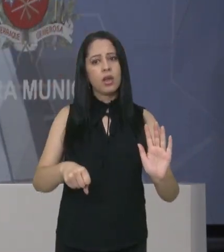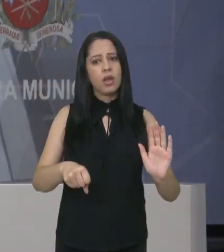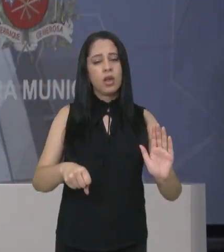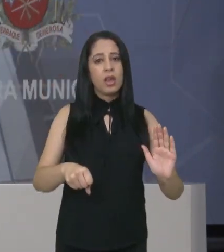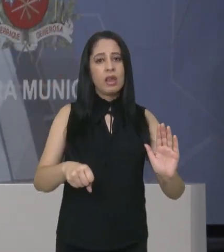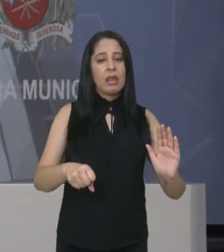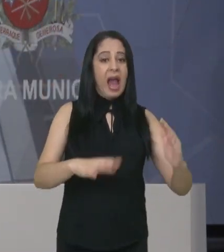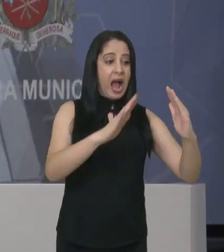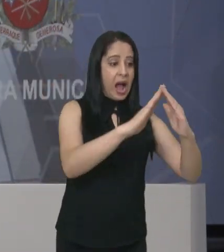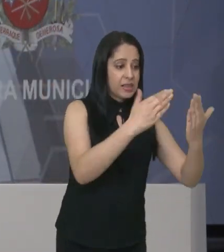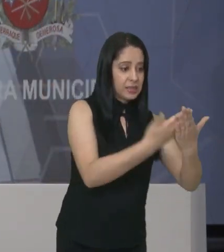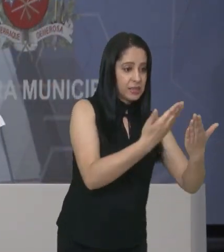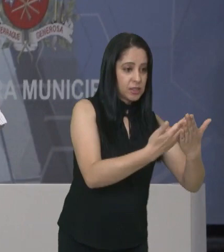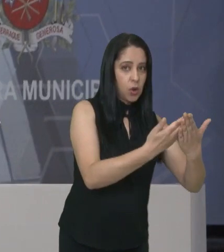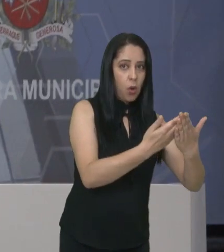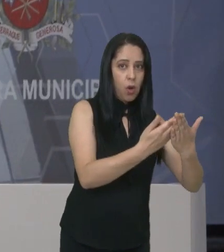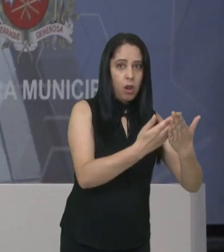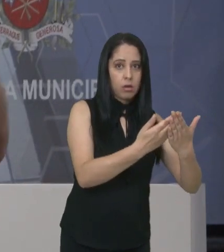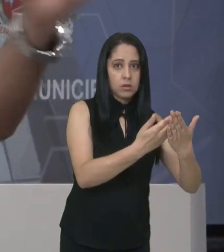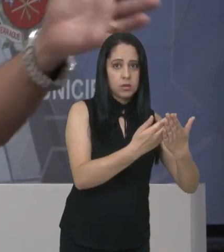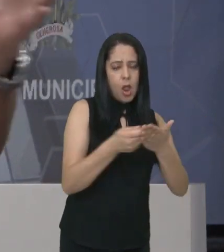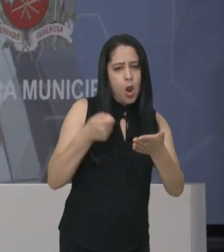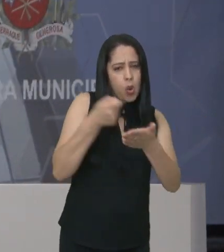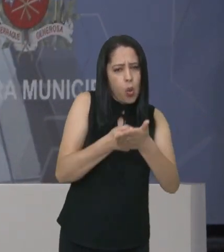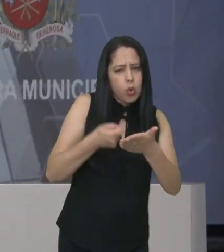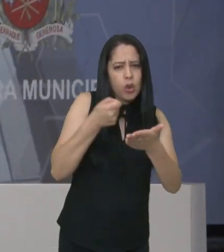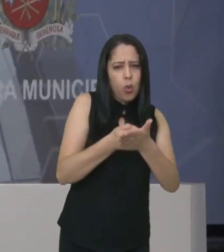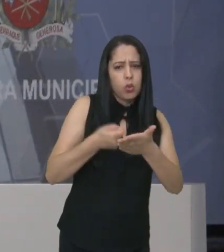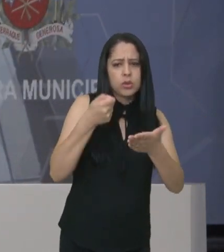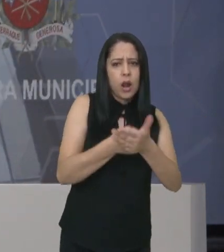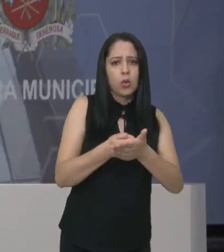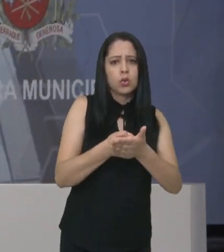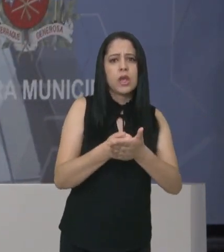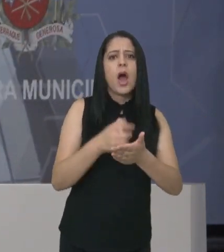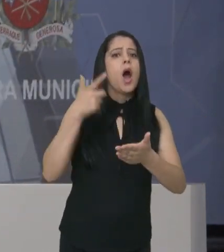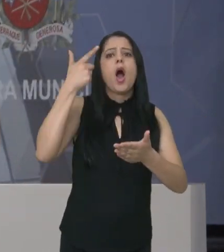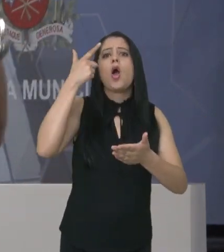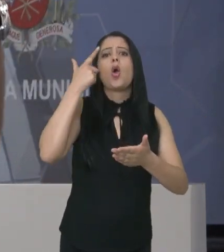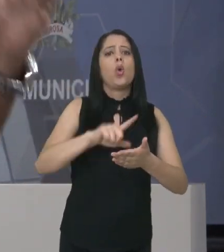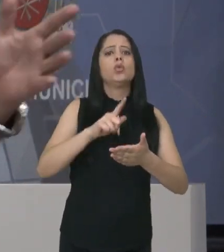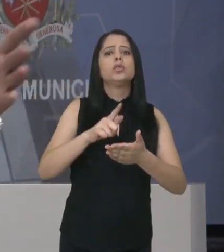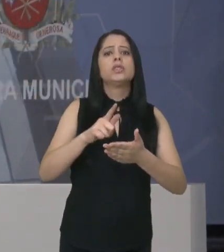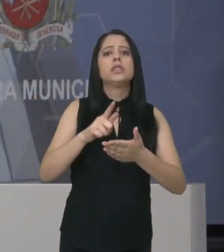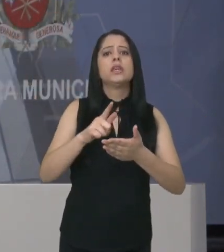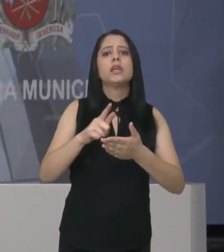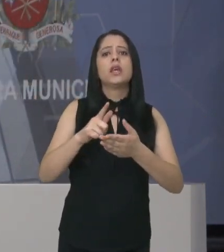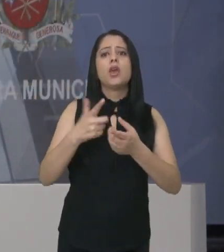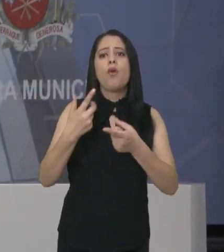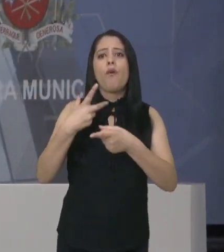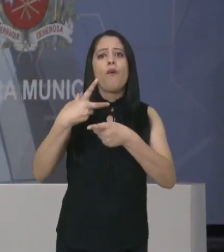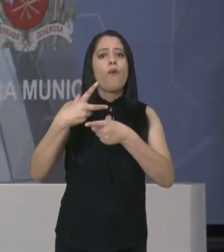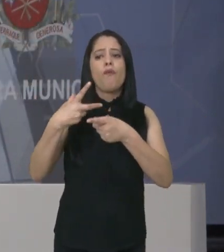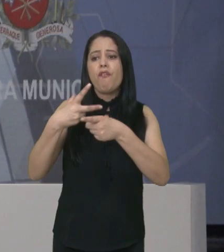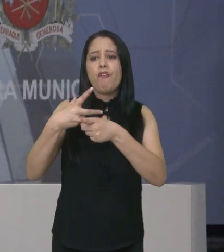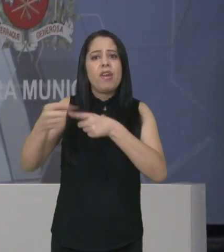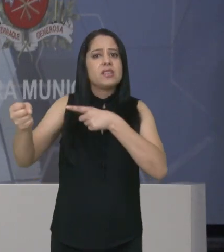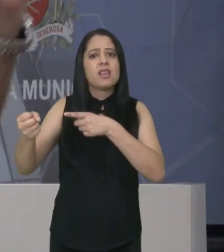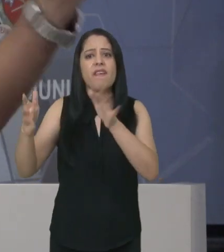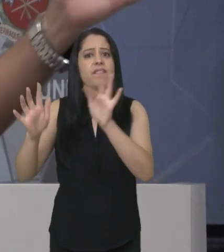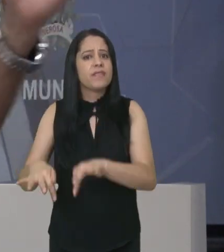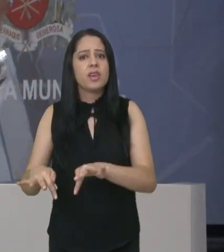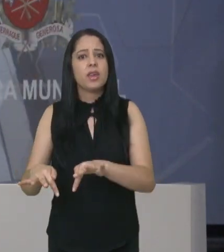escolas que tanto lutaram para chegar até os finais, né, é extremamente importante que os alunos da